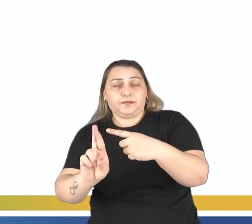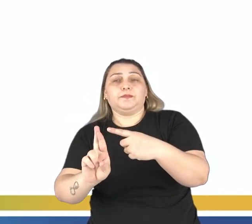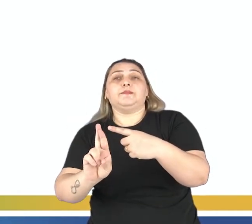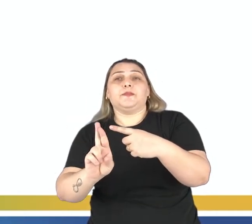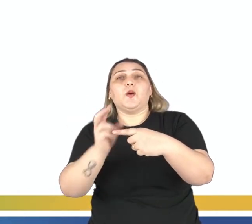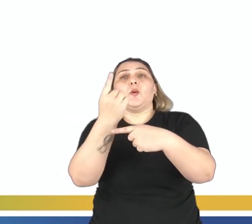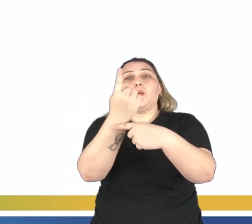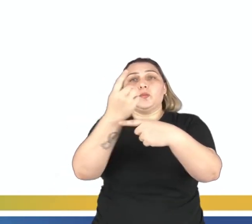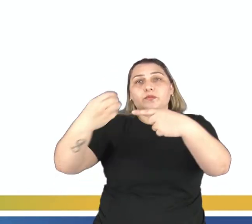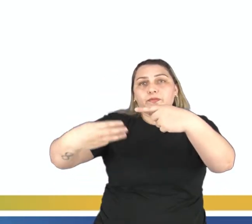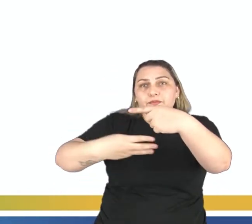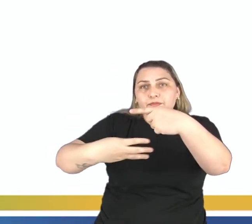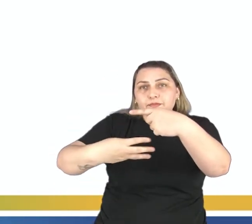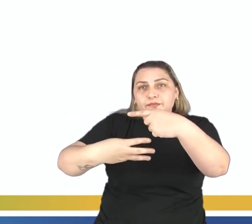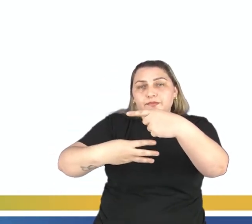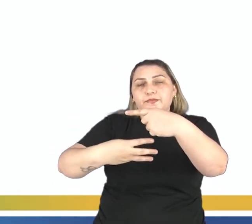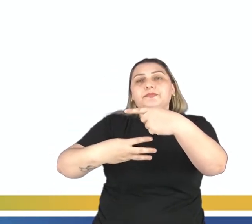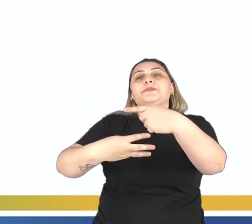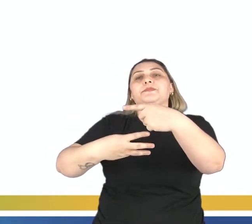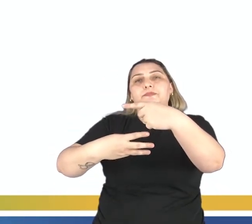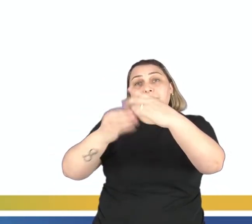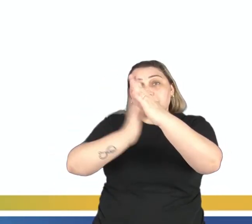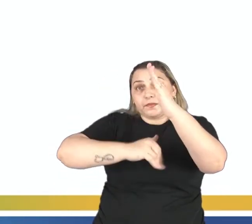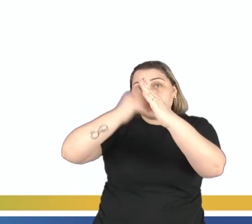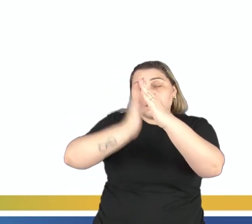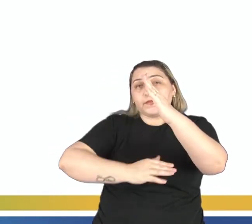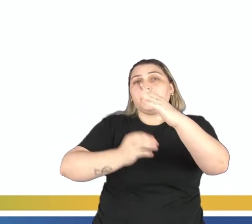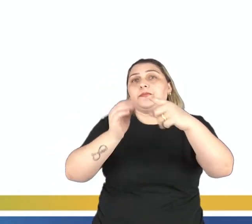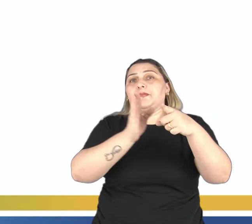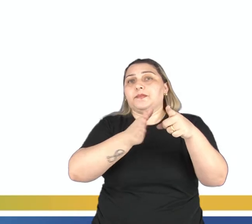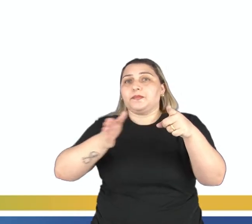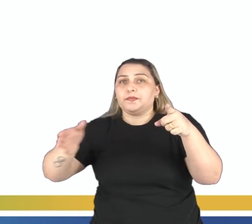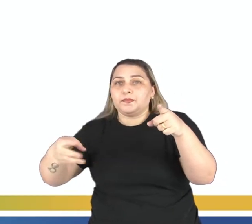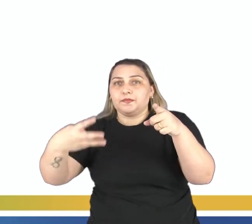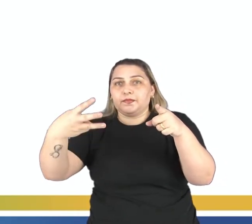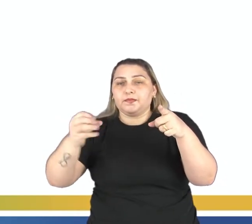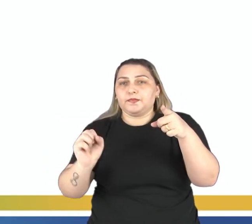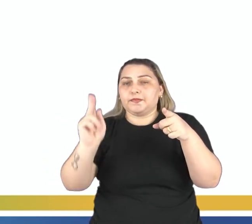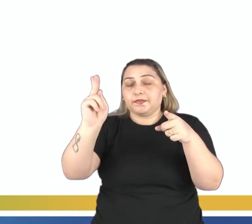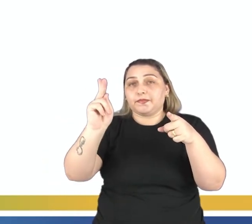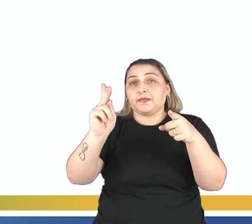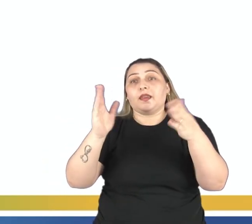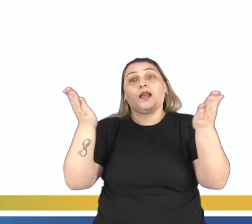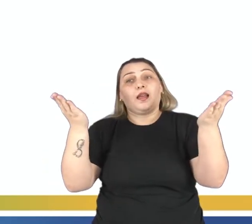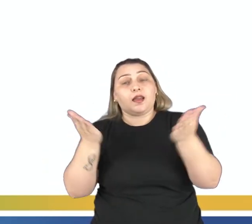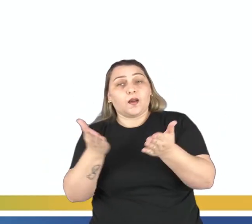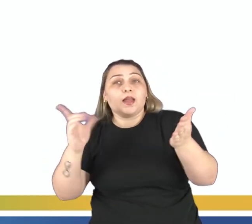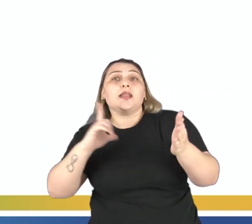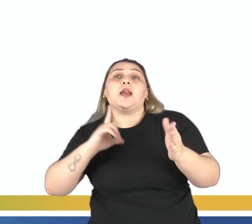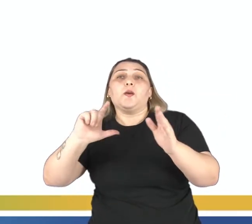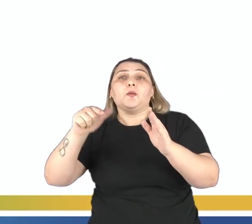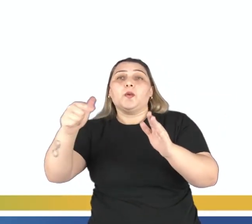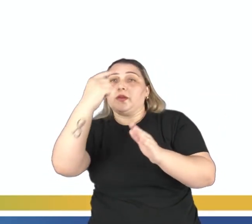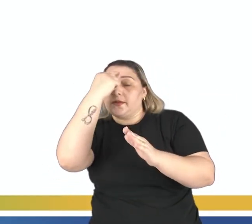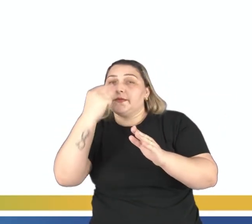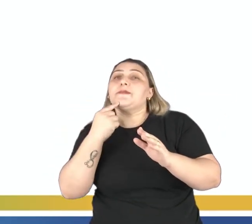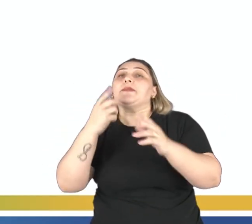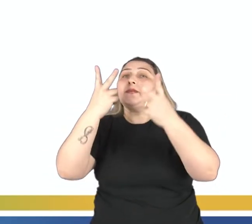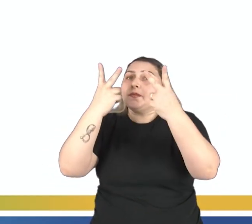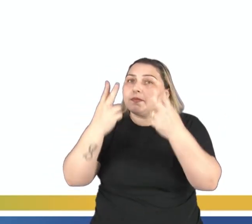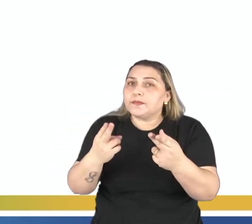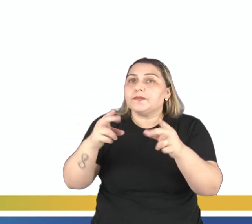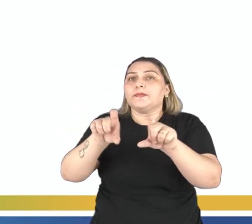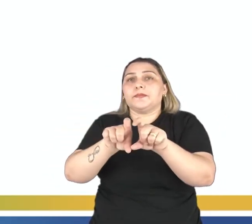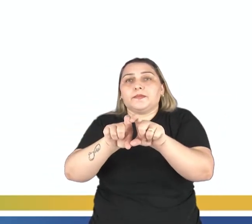pintada é 1/3, uma parte pintada em 3, ok? Agora nós temos outra figura do mesmo